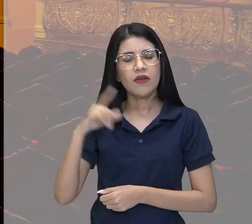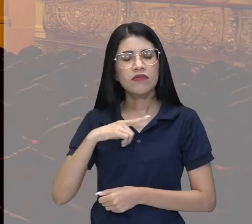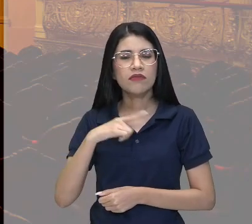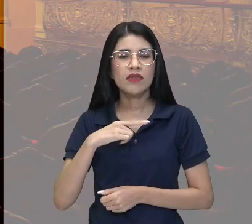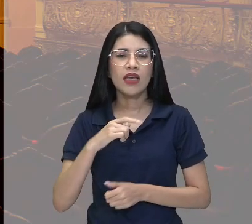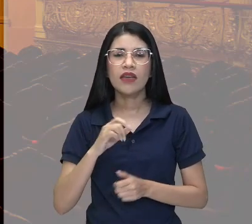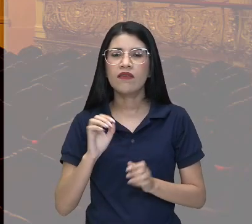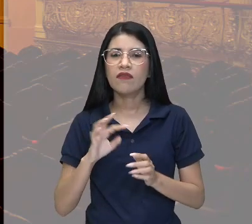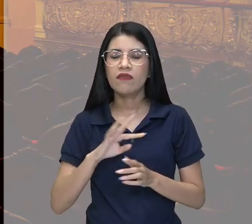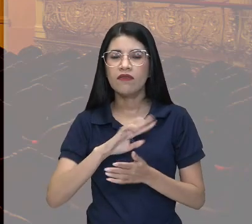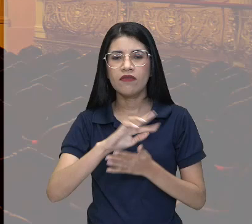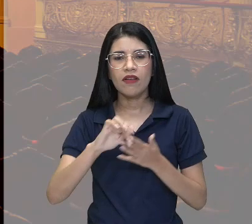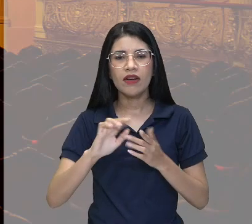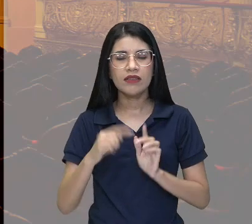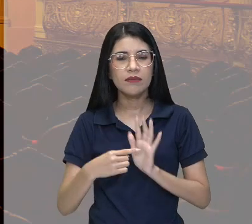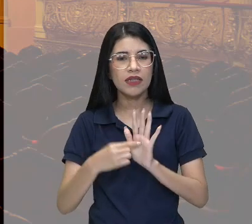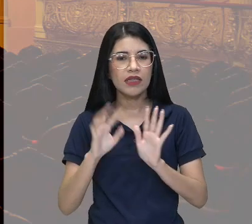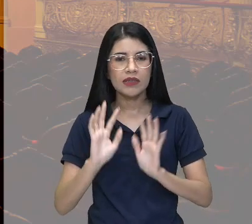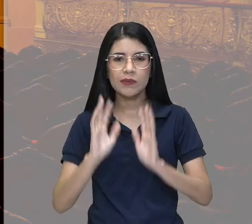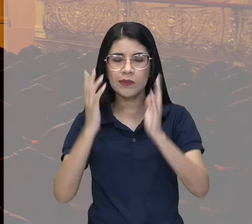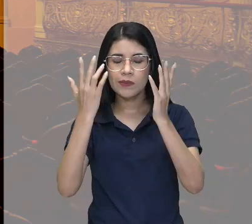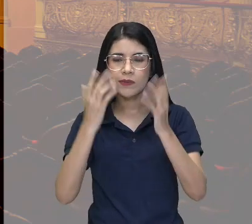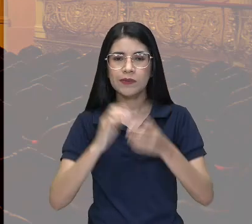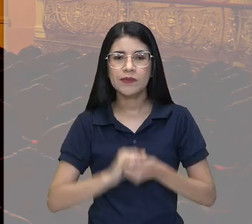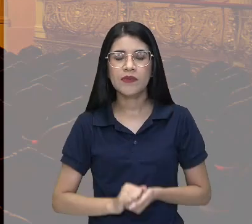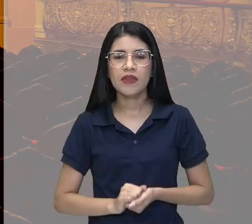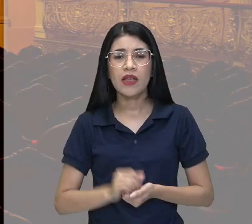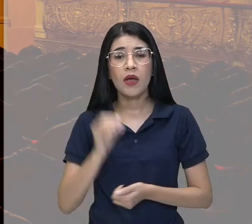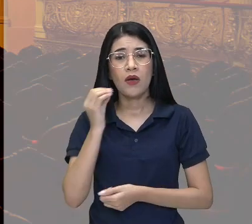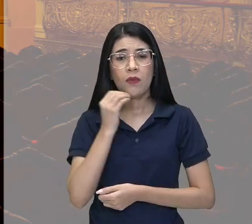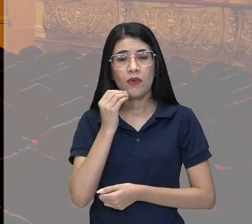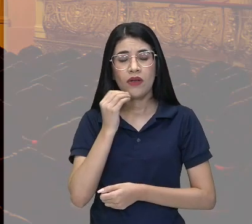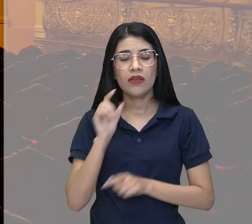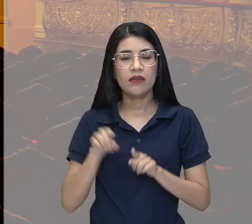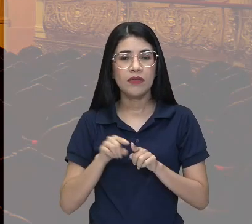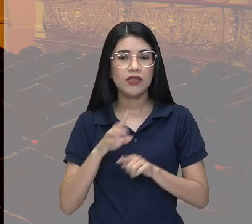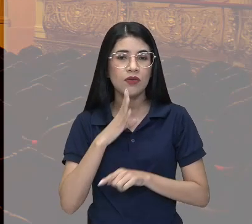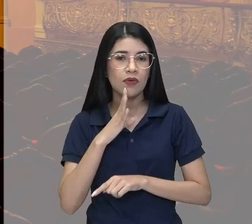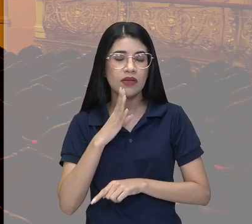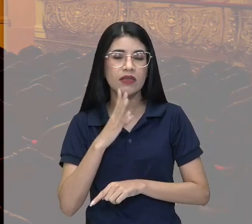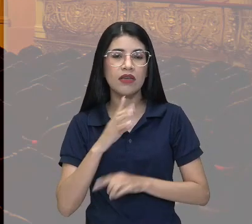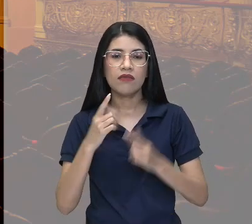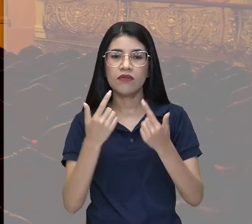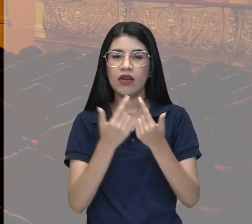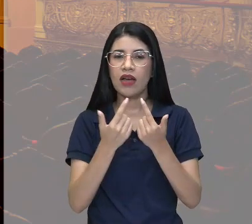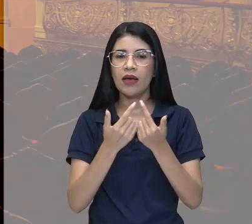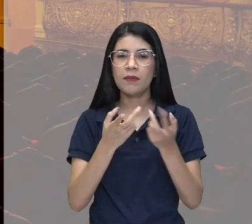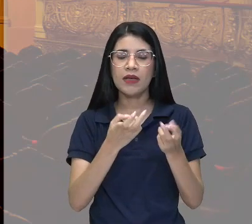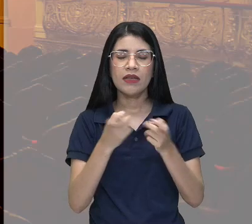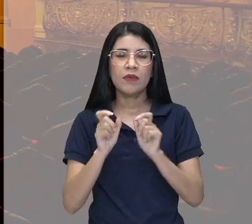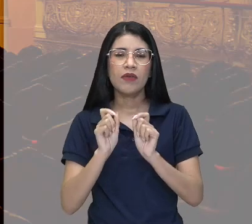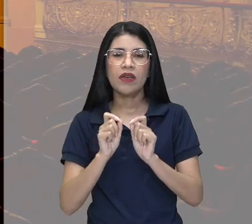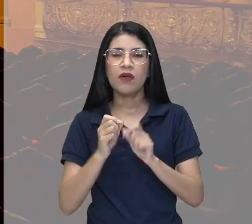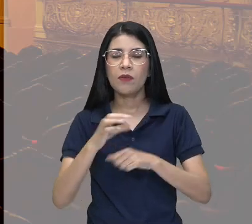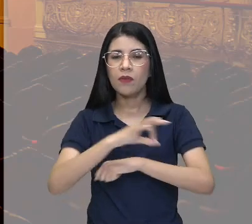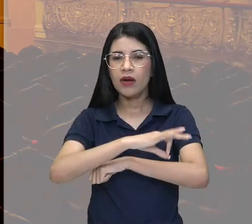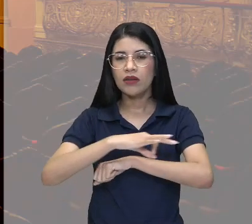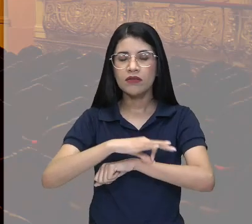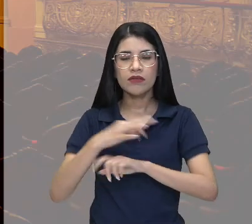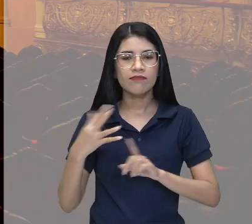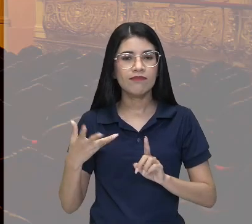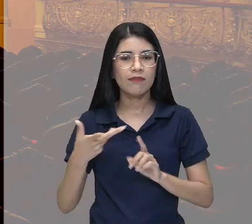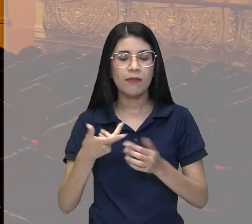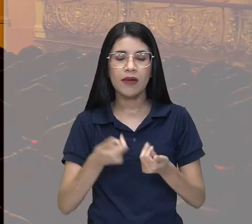espetáculos acontecem. Você que tem a oportunidade de conhecer o Teatro Amazonas, você vai ver uma arquitetura riquíssima,